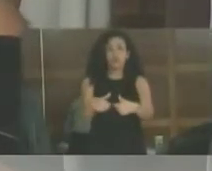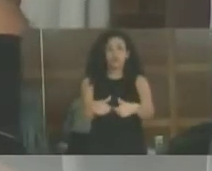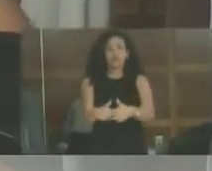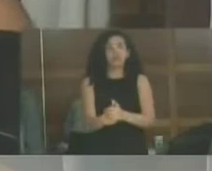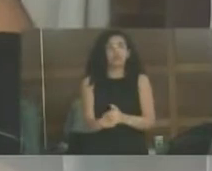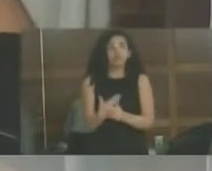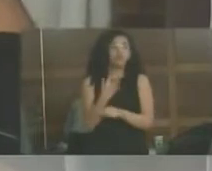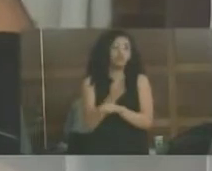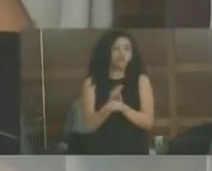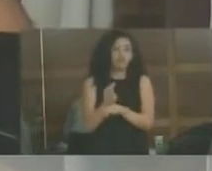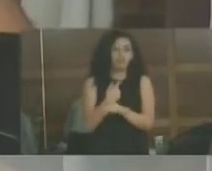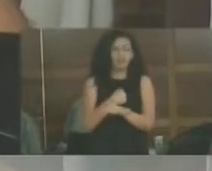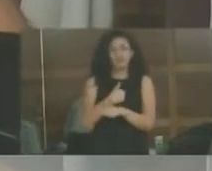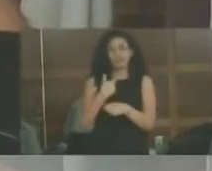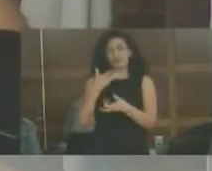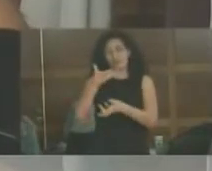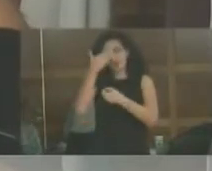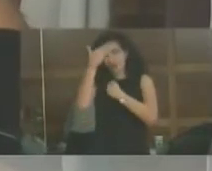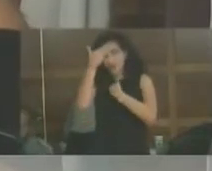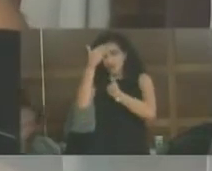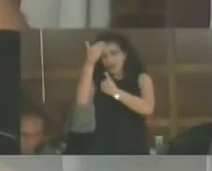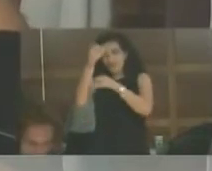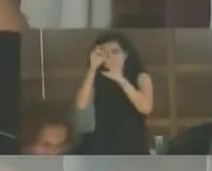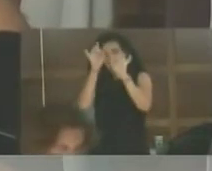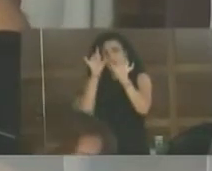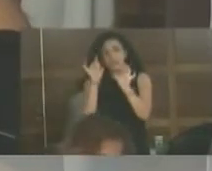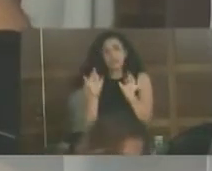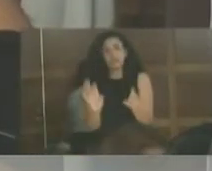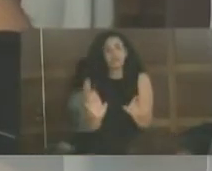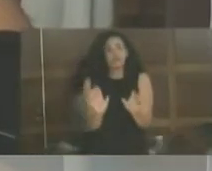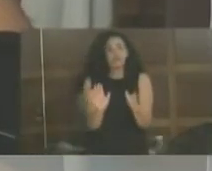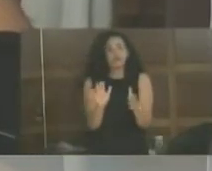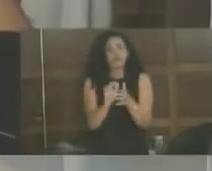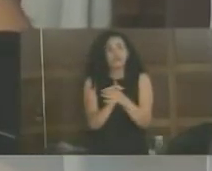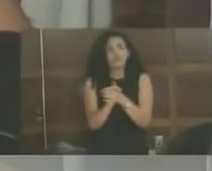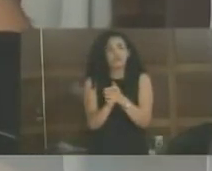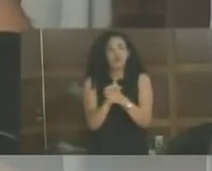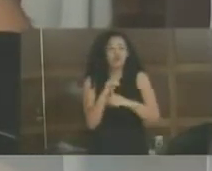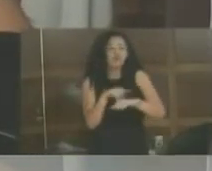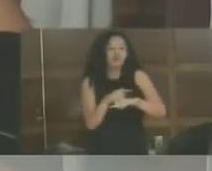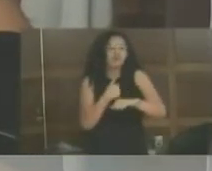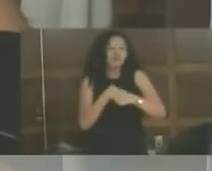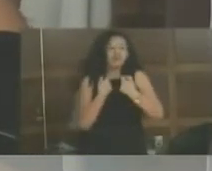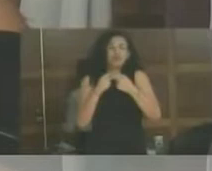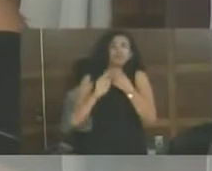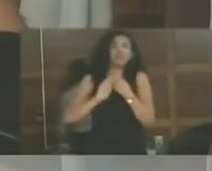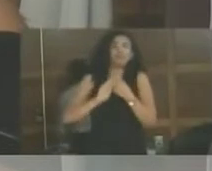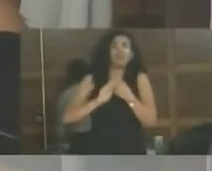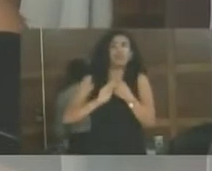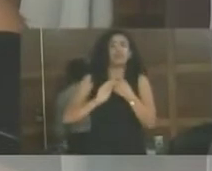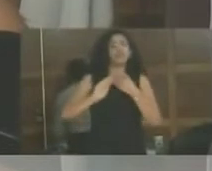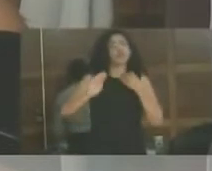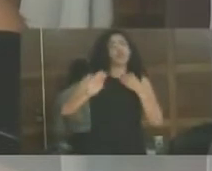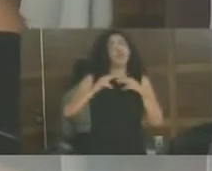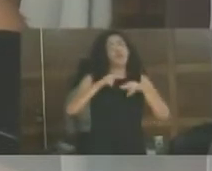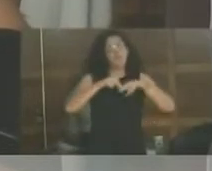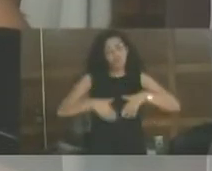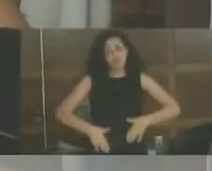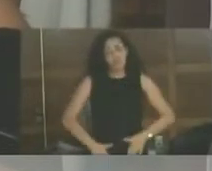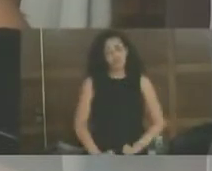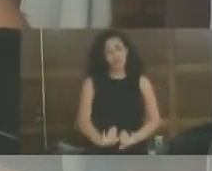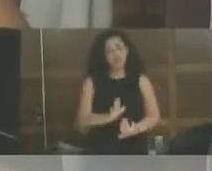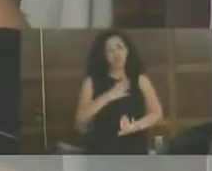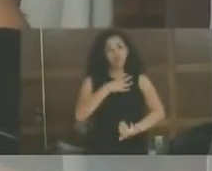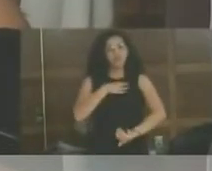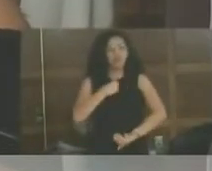período, eu queria agradecer, fazer um agradecimento especial a esse momento que eu fiquei afastado por conta do nascimento do meu filho, né?